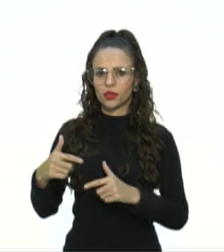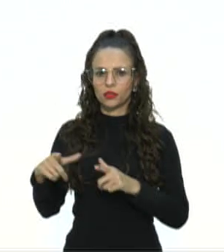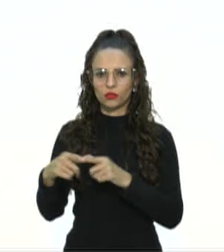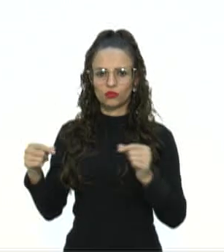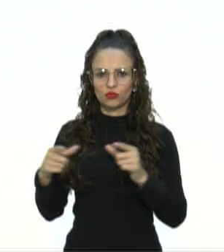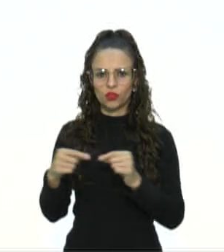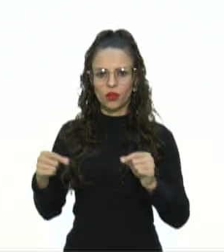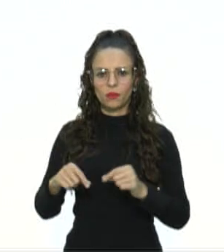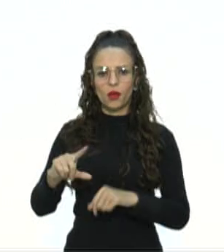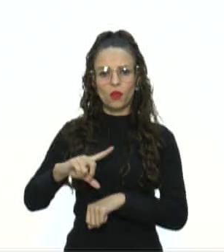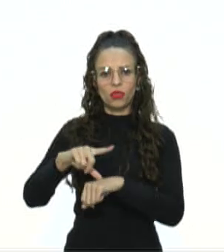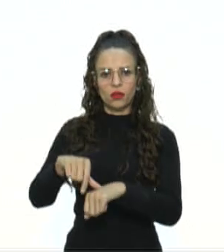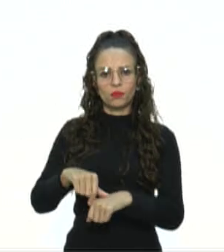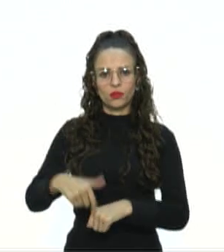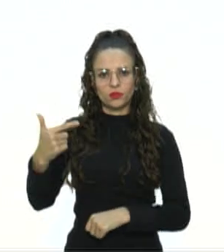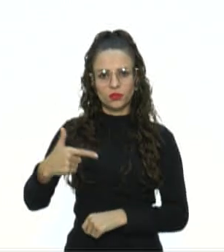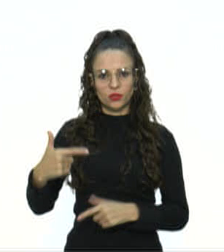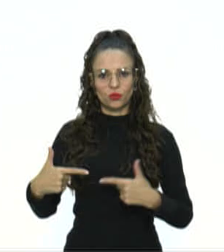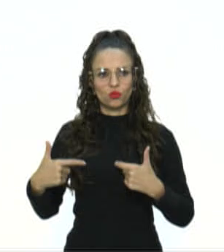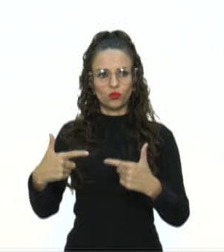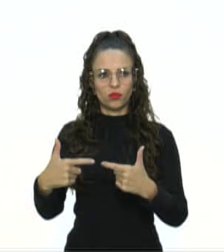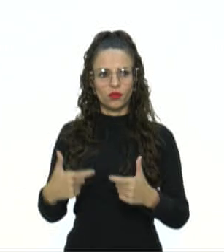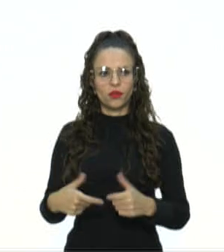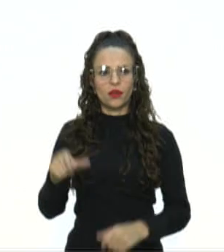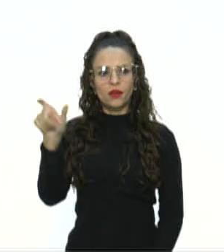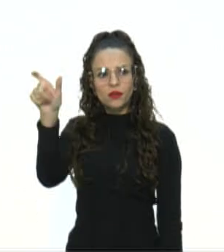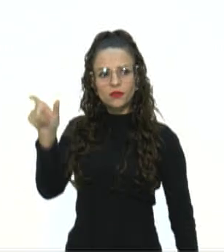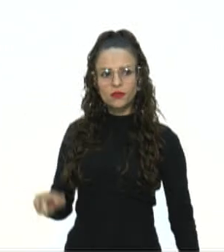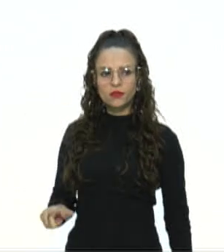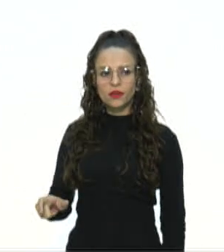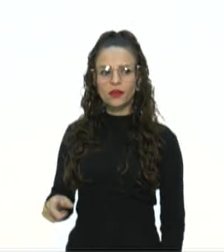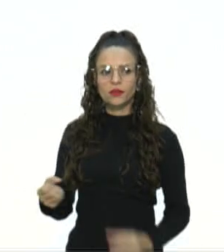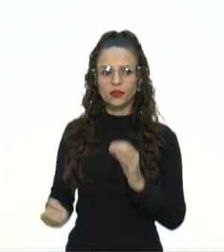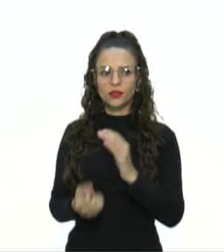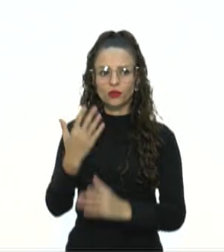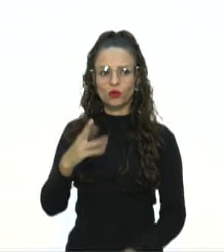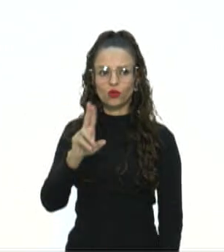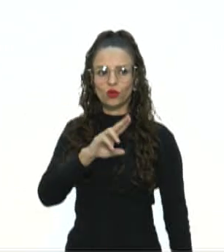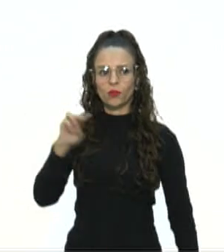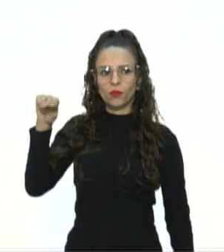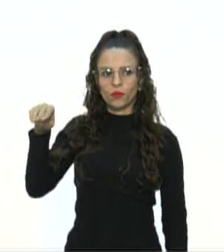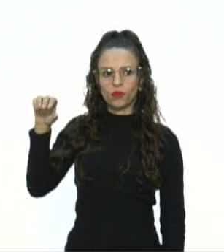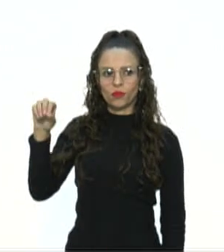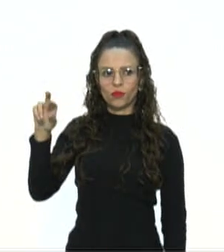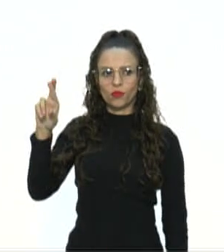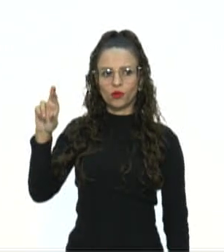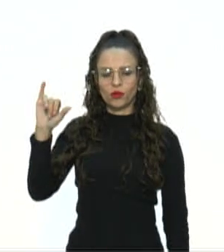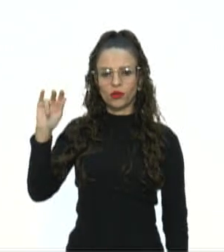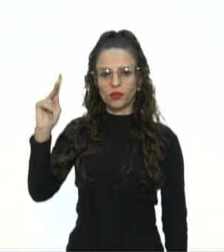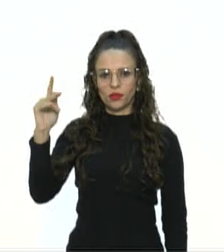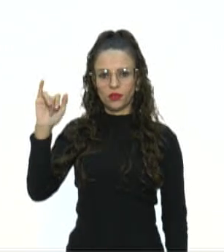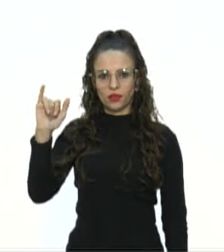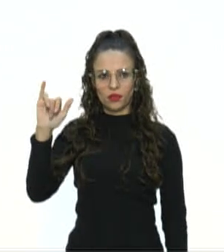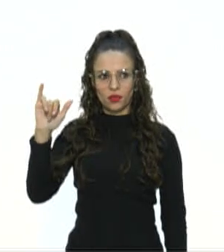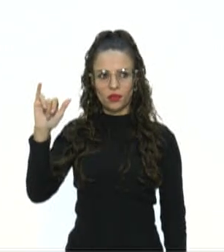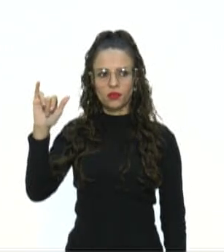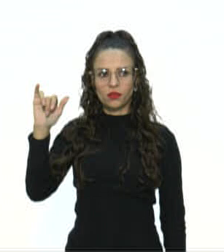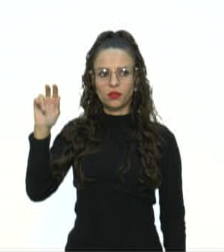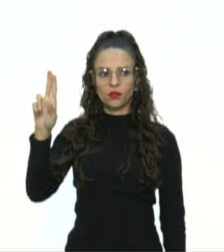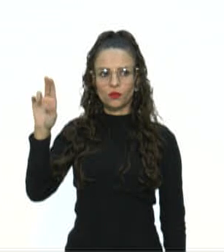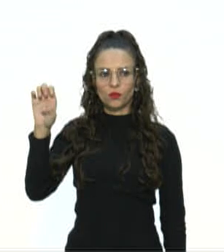mestre Moriei Ueshiba. Então no caso aqui está o ano de seu nascimento e o ano de seu falecimento, né? Então o